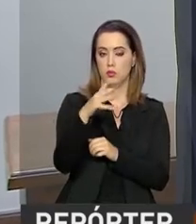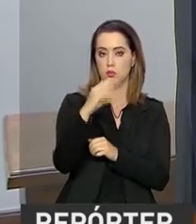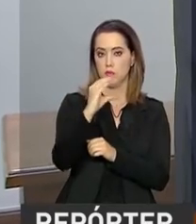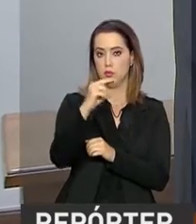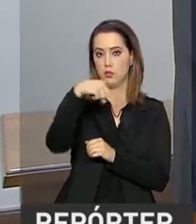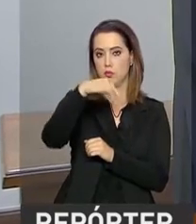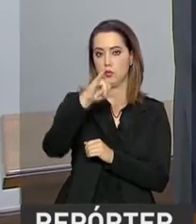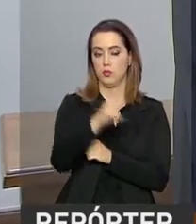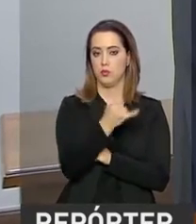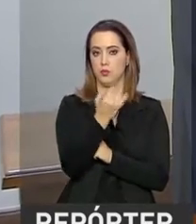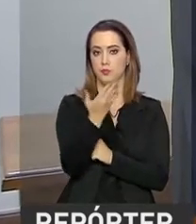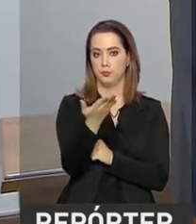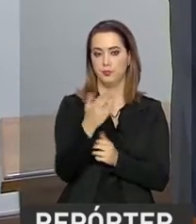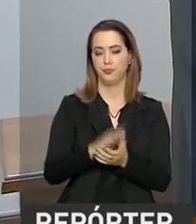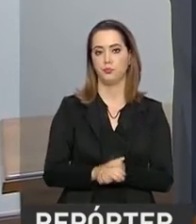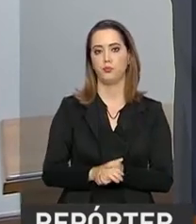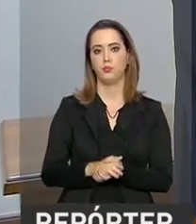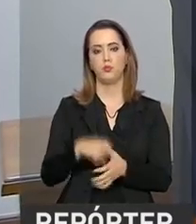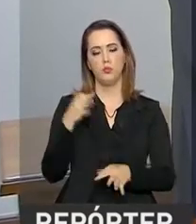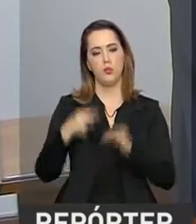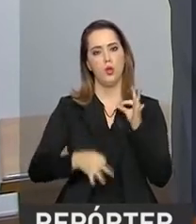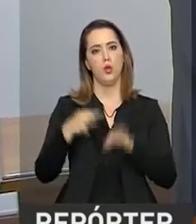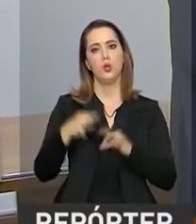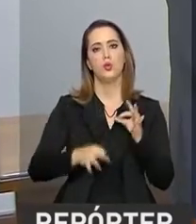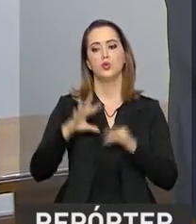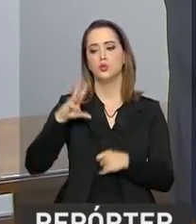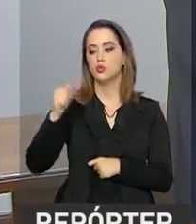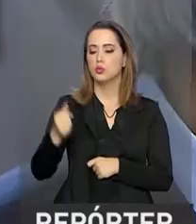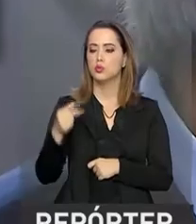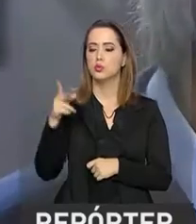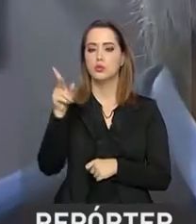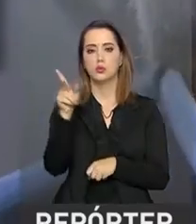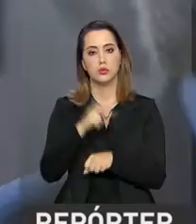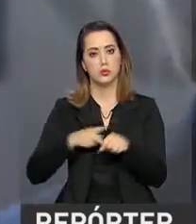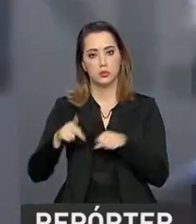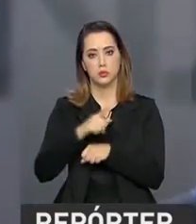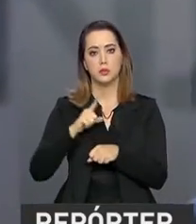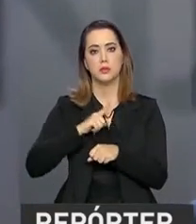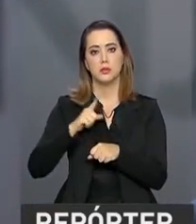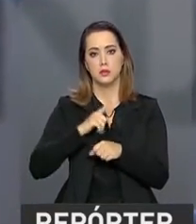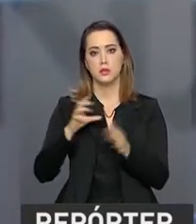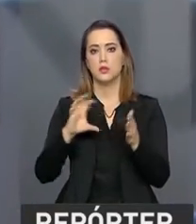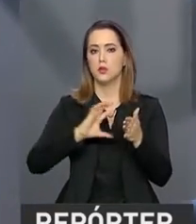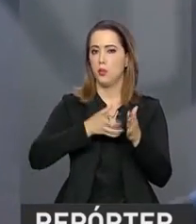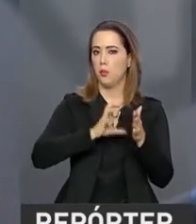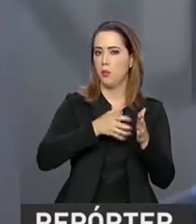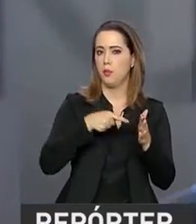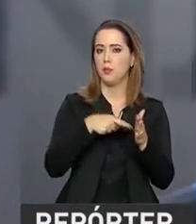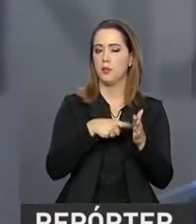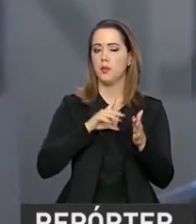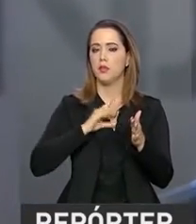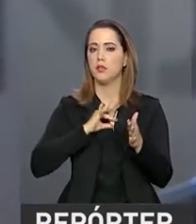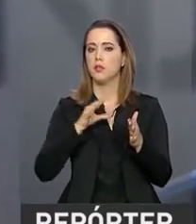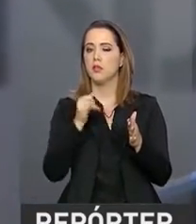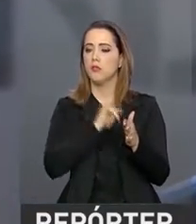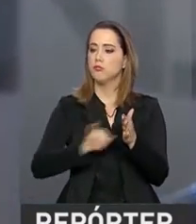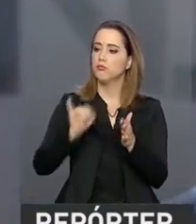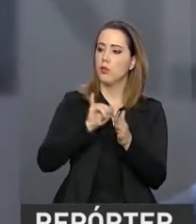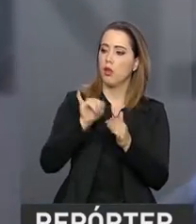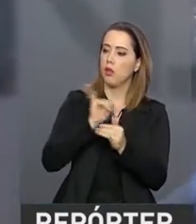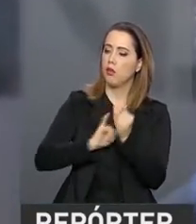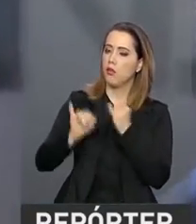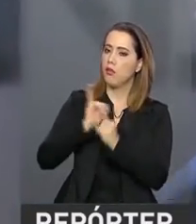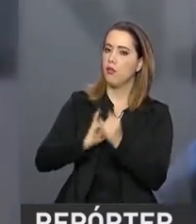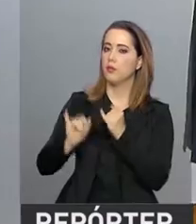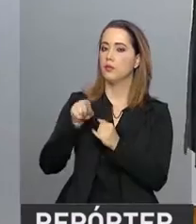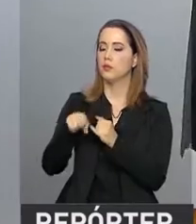mais. A partir de agora, juízes de todo o país terão acesso a um banco de dados com informações técnicas para auxiliar no julgamento de ações